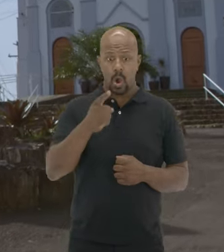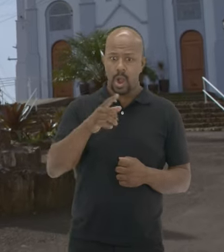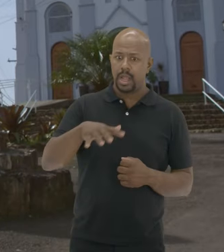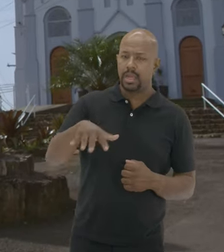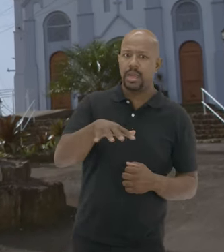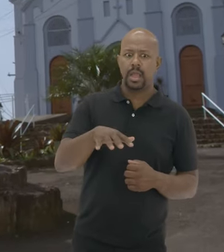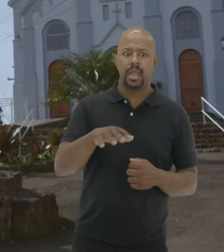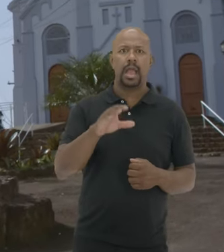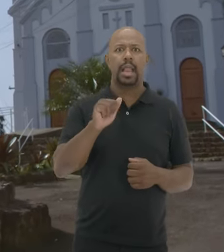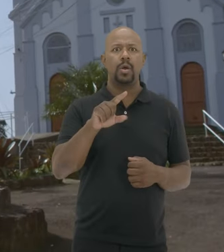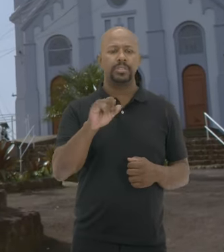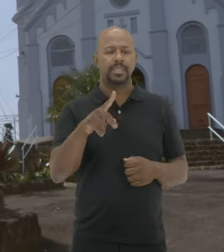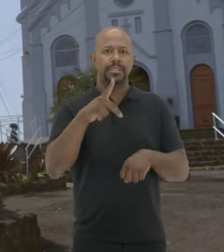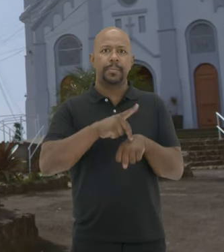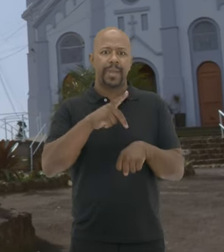Antônio